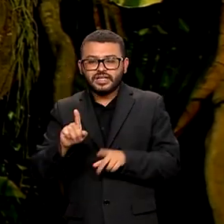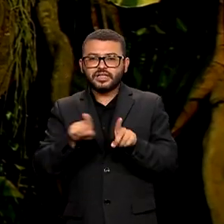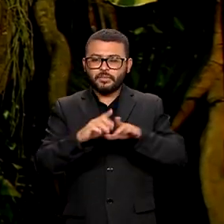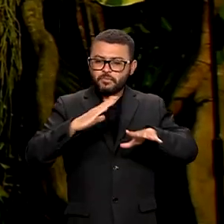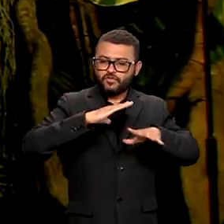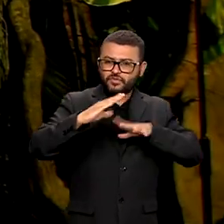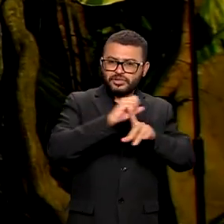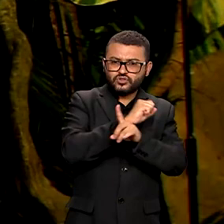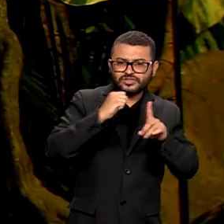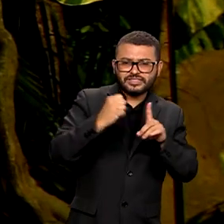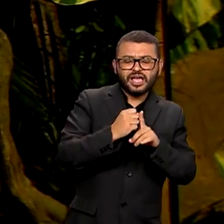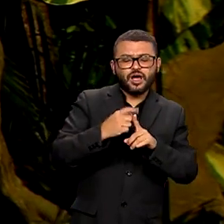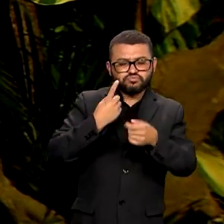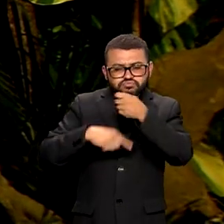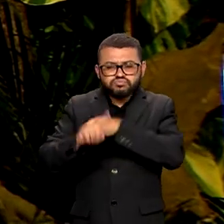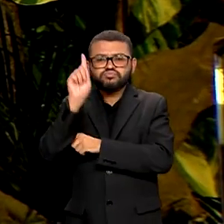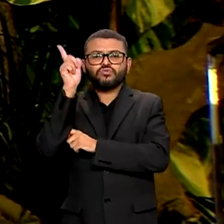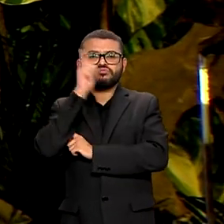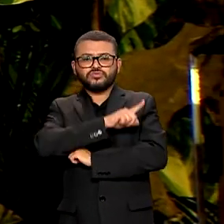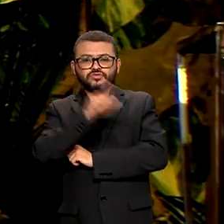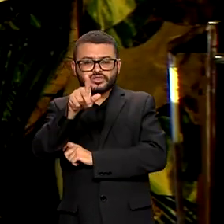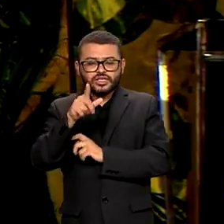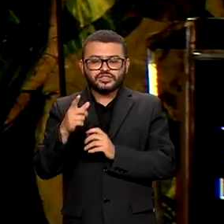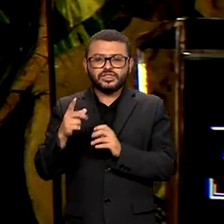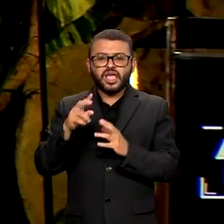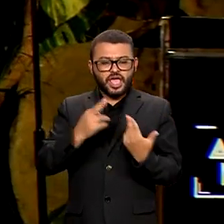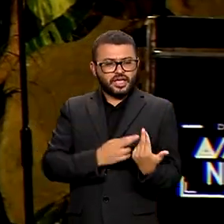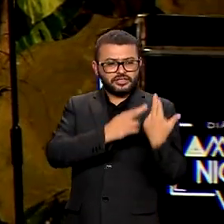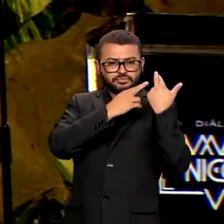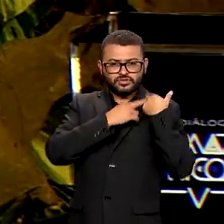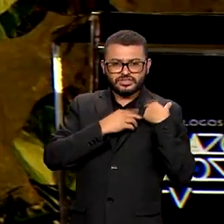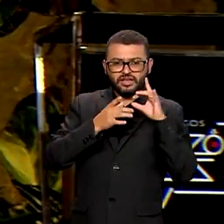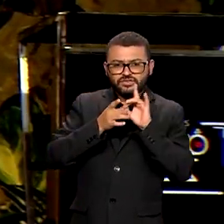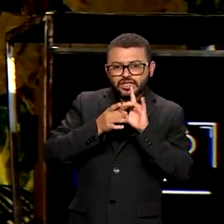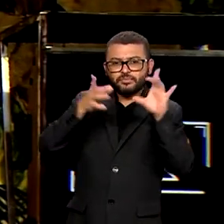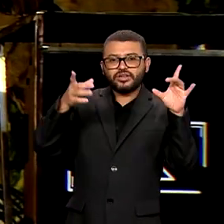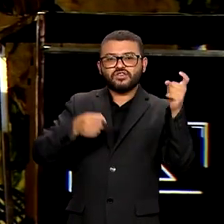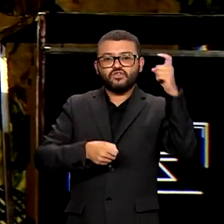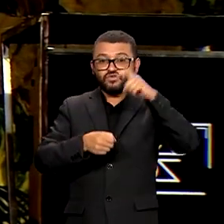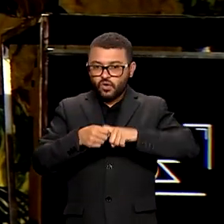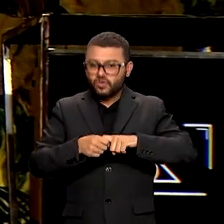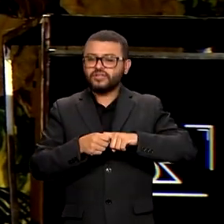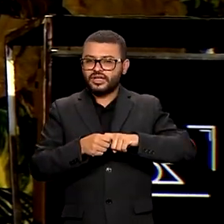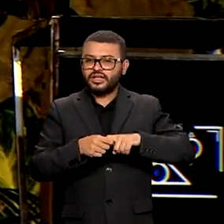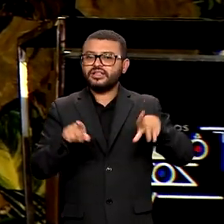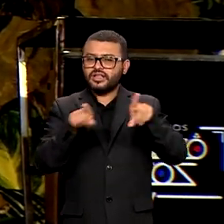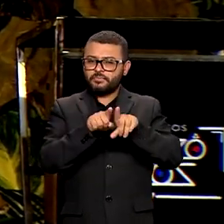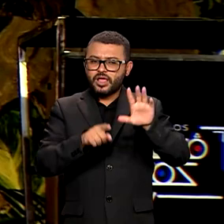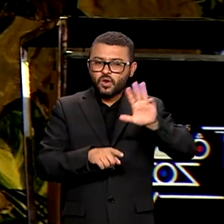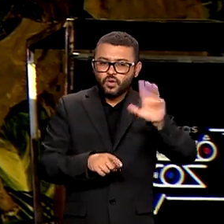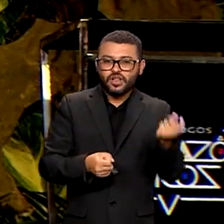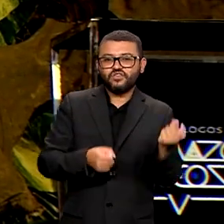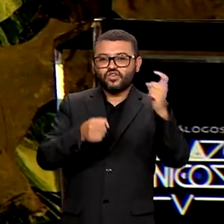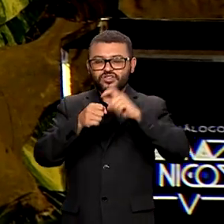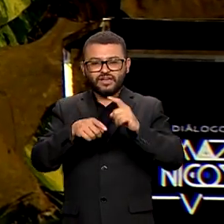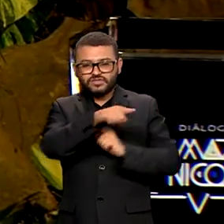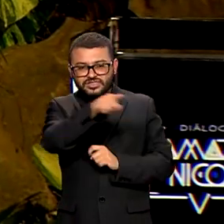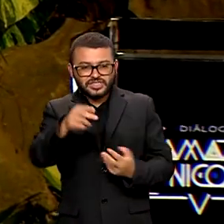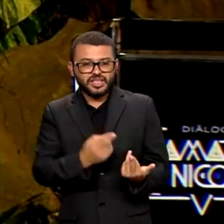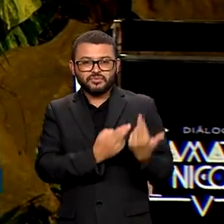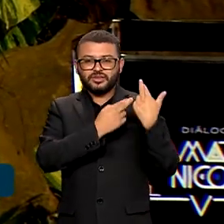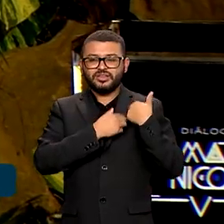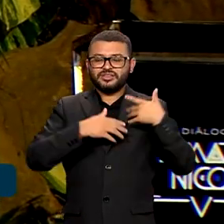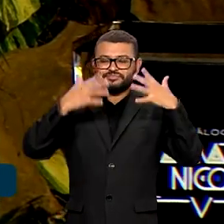sociais. Vocês foram responsáveis pela democracia voltar, pelo Lula voltar e por nós estarmos aqui.